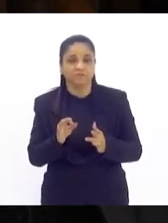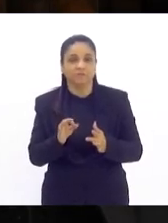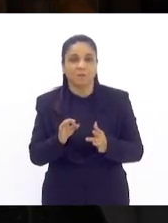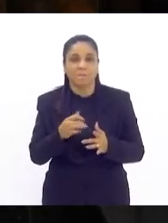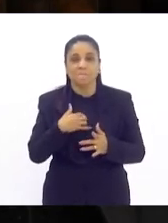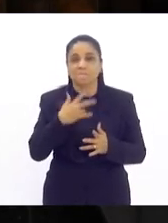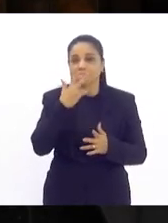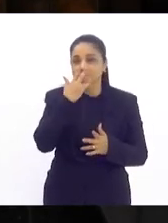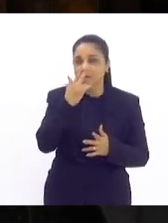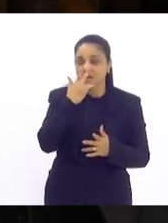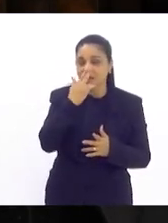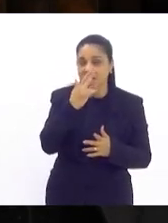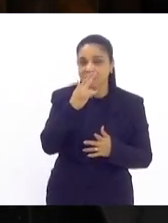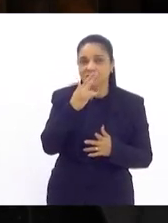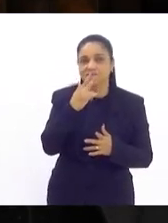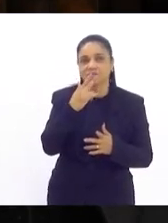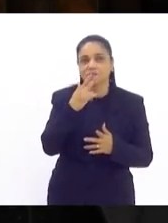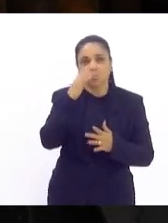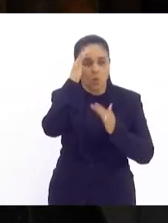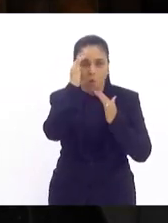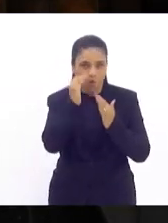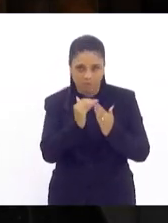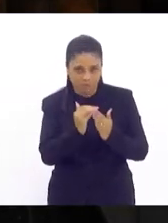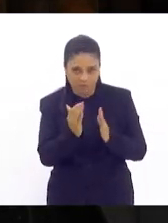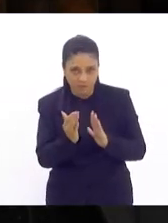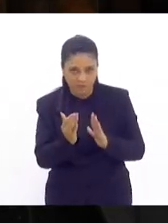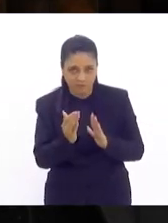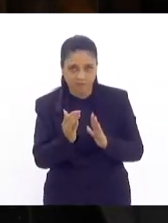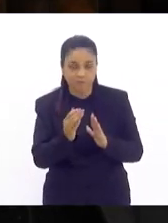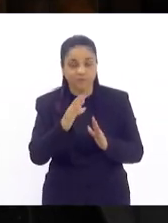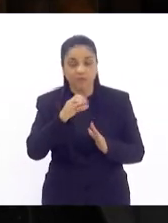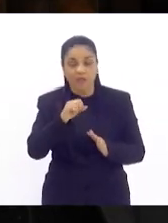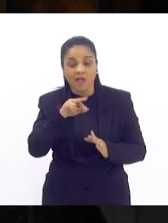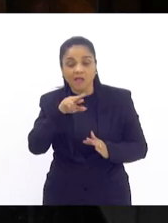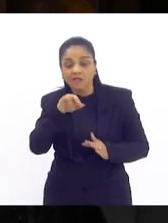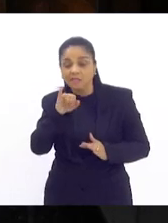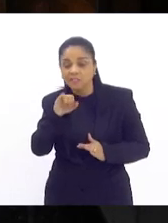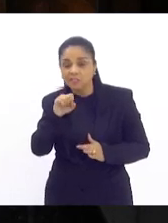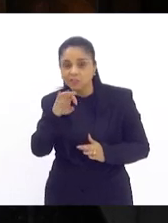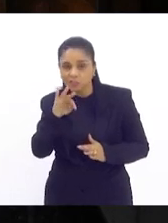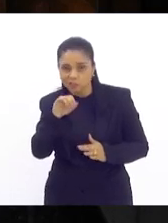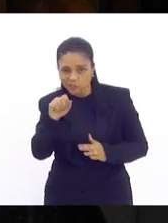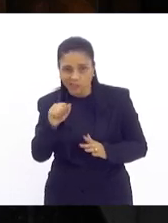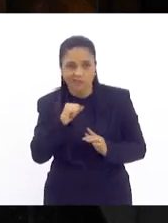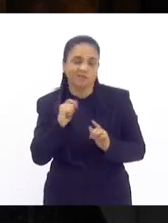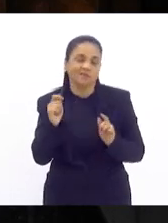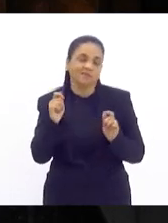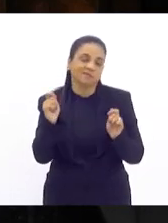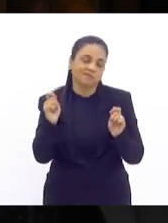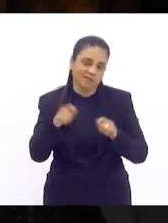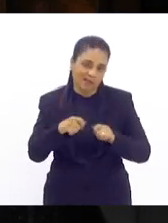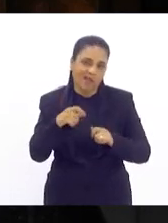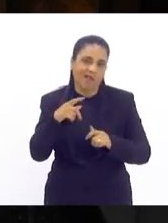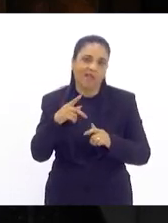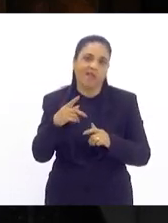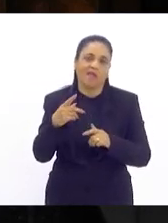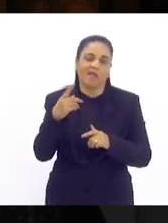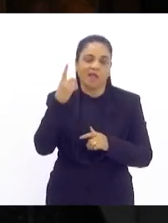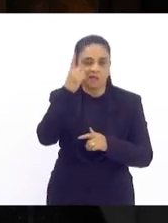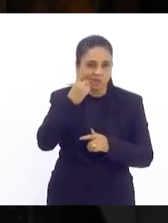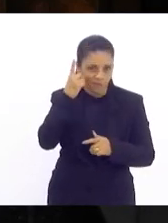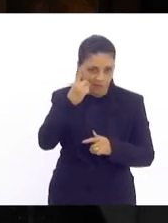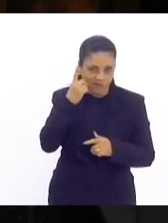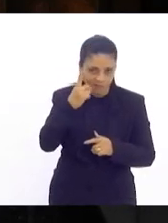rebelde como a crítica não fizesse parte do Parlamento dito isso